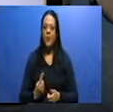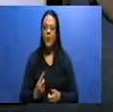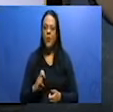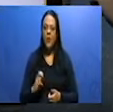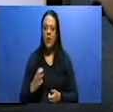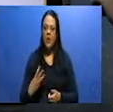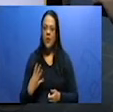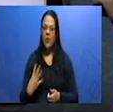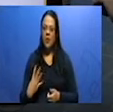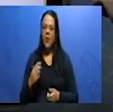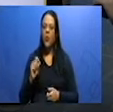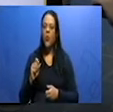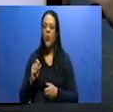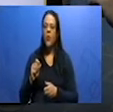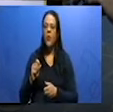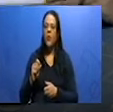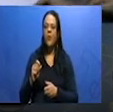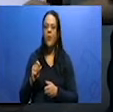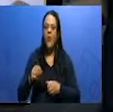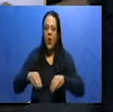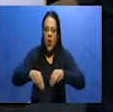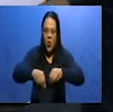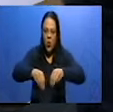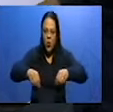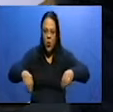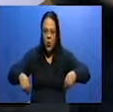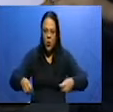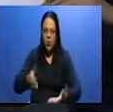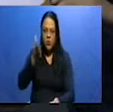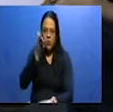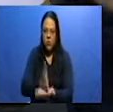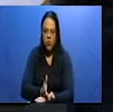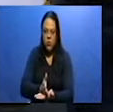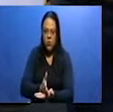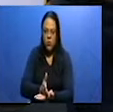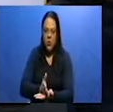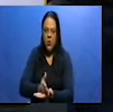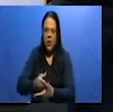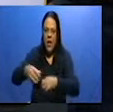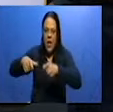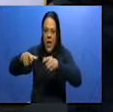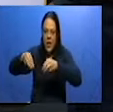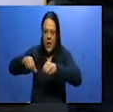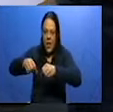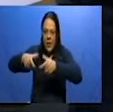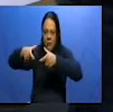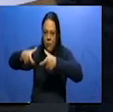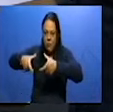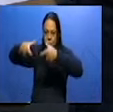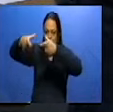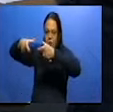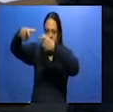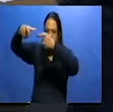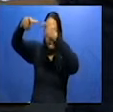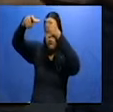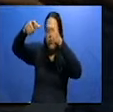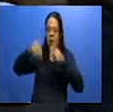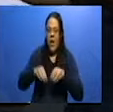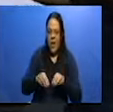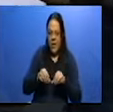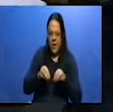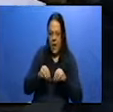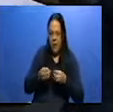1534, a divisão do nosso território em capitanias. Lembram? Capitanias que eram doadas